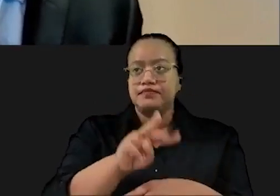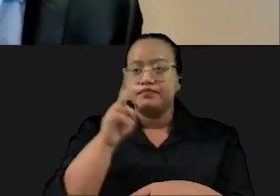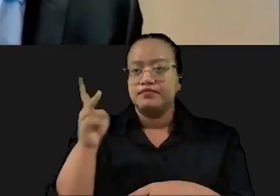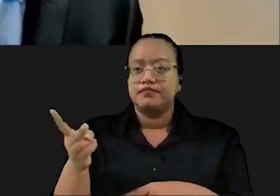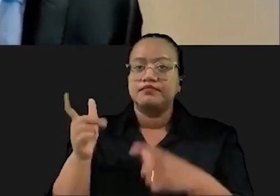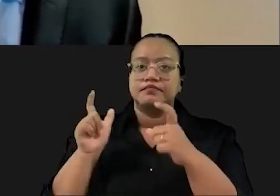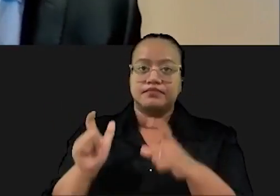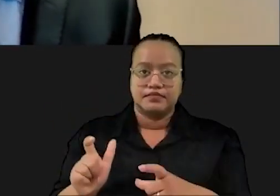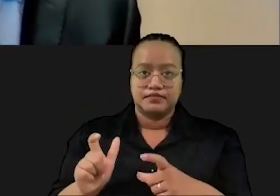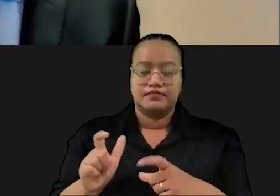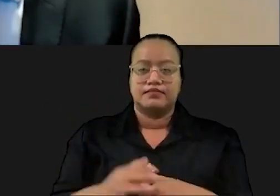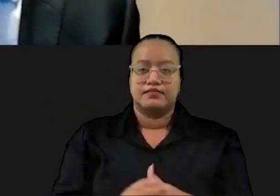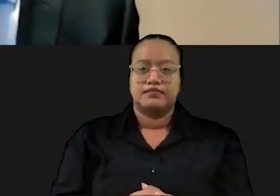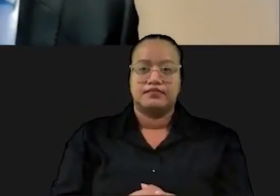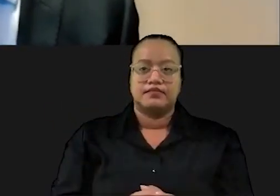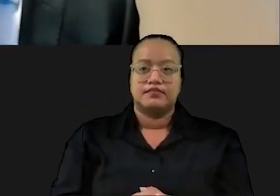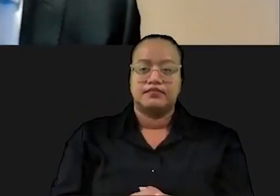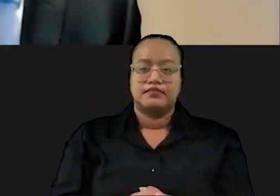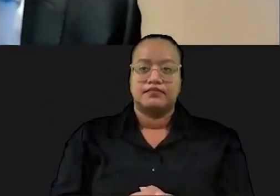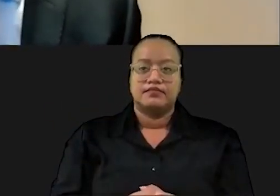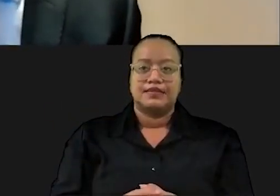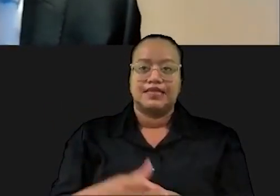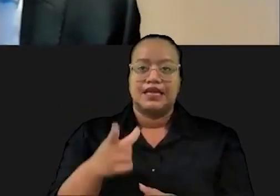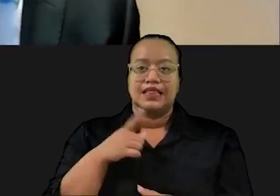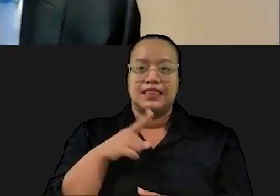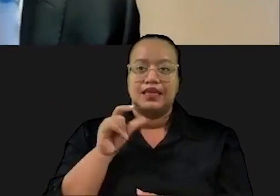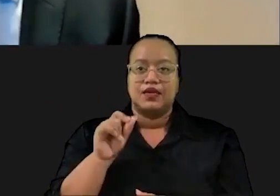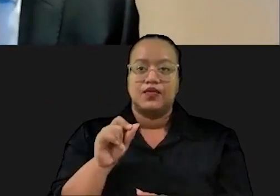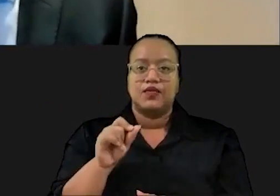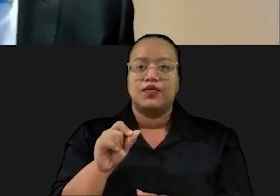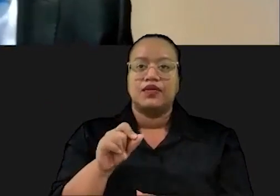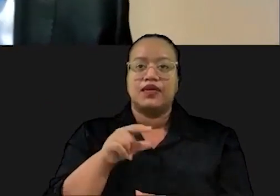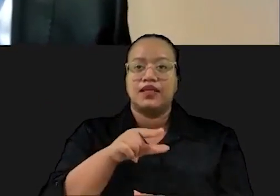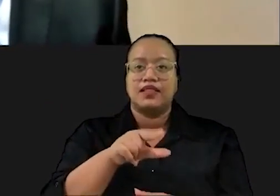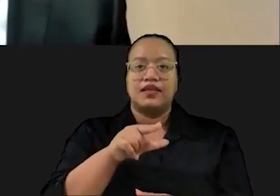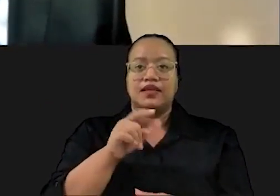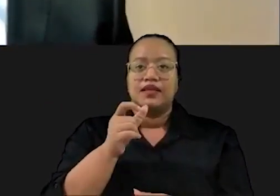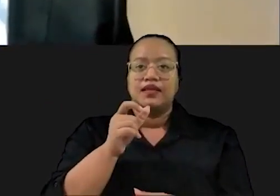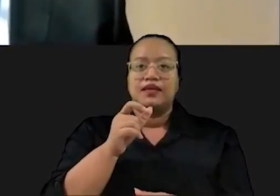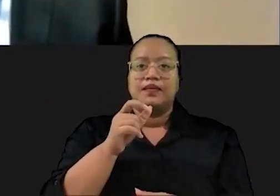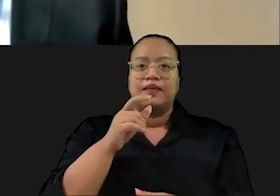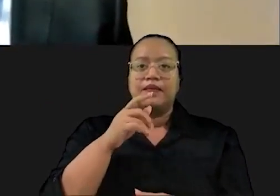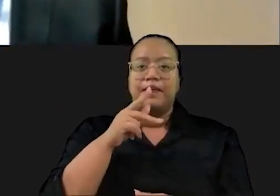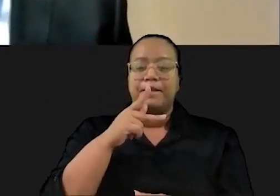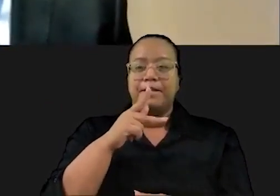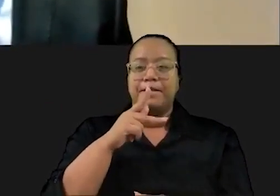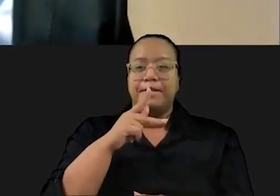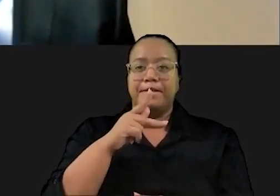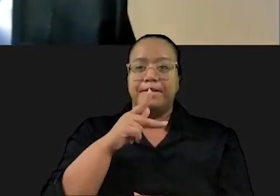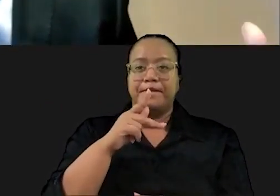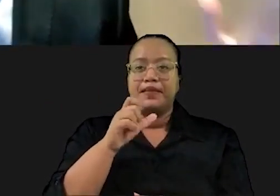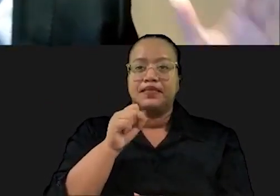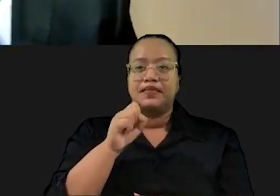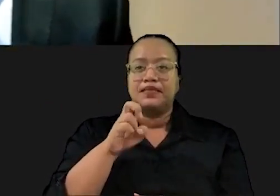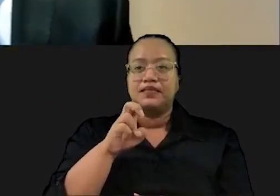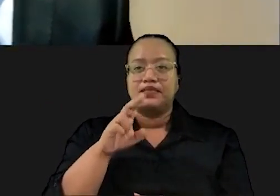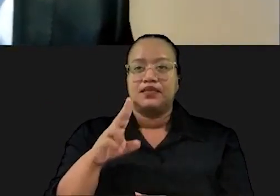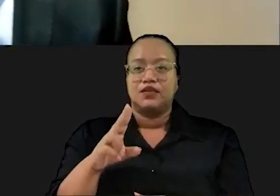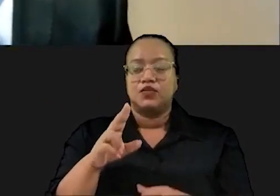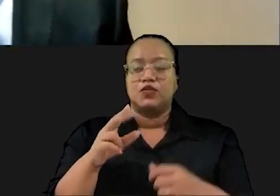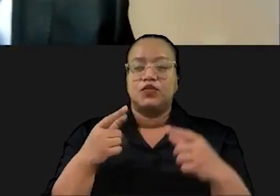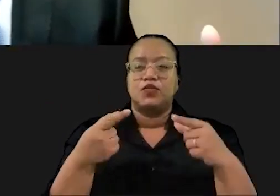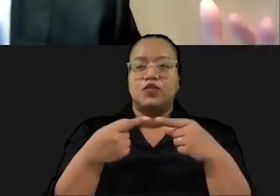Existe uma espécie de pseudo-automação por lotes e filtros, que é mais ou menos a ideia do carrinho lá que eu mostrei. Então, eu empilho